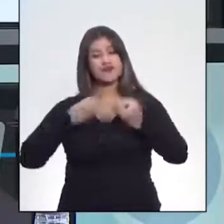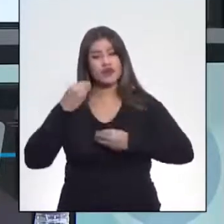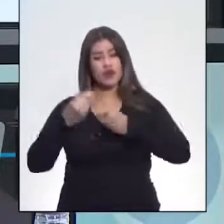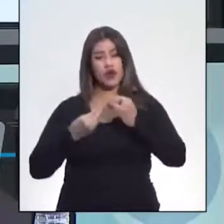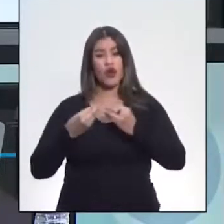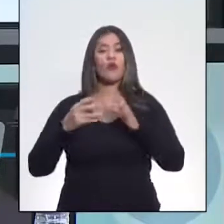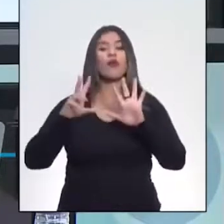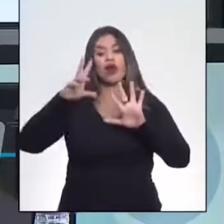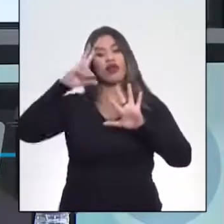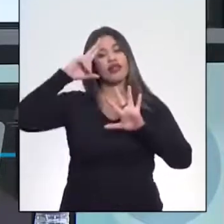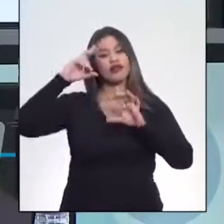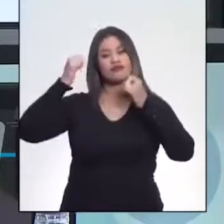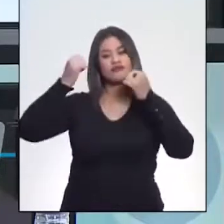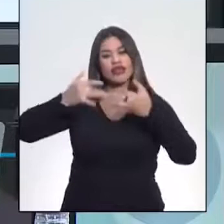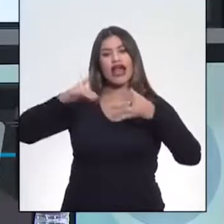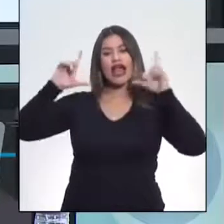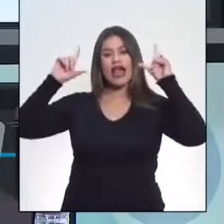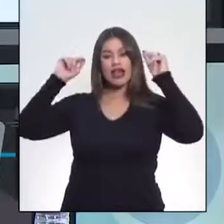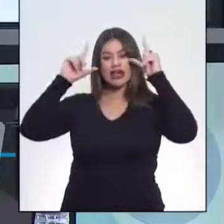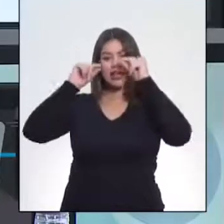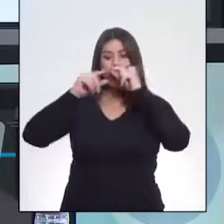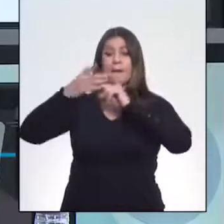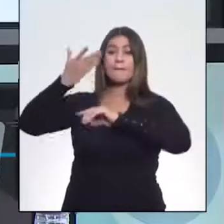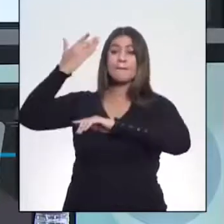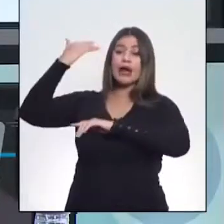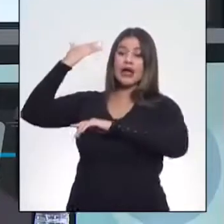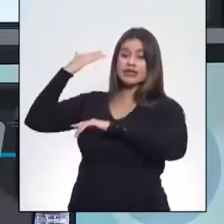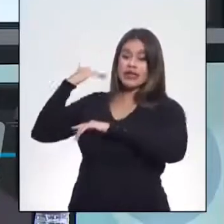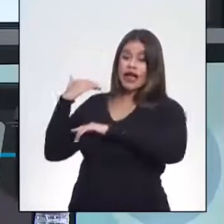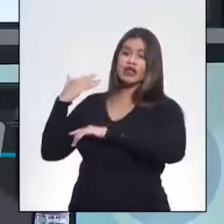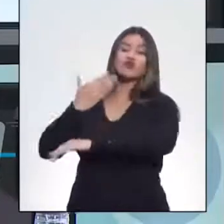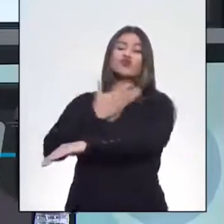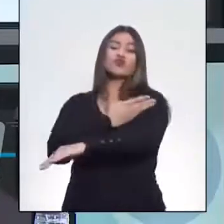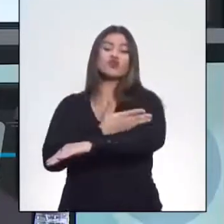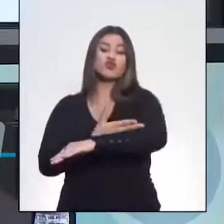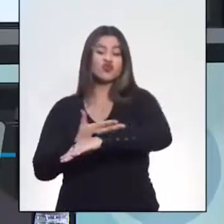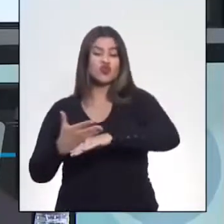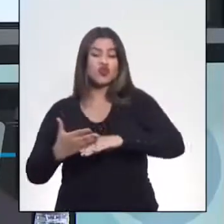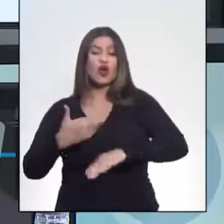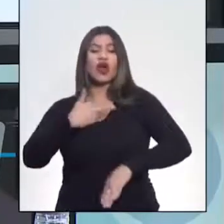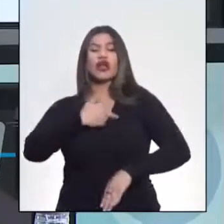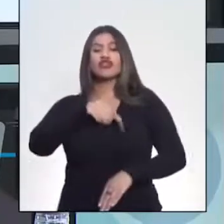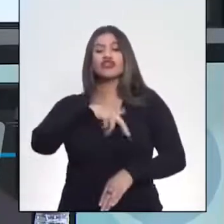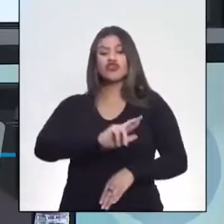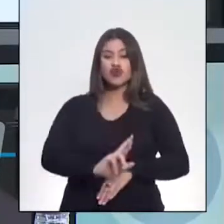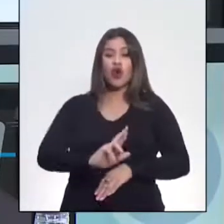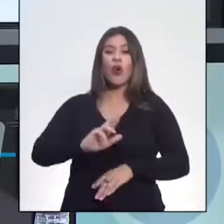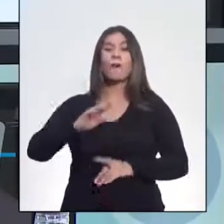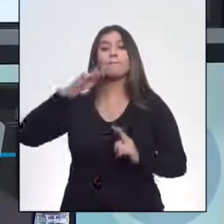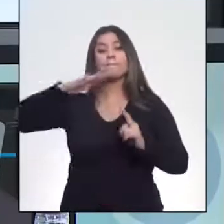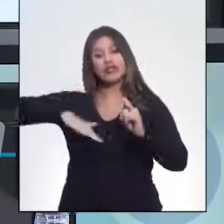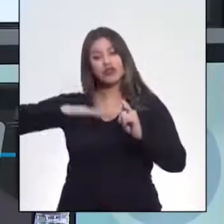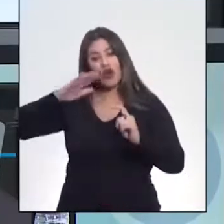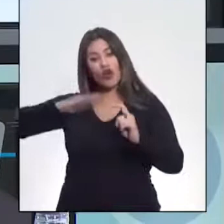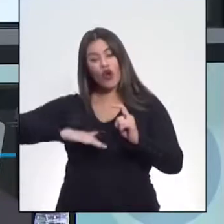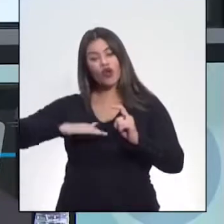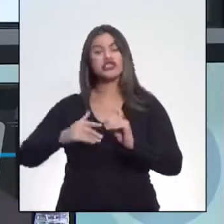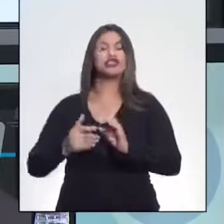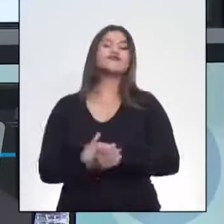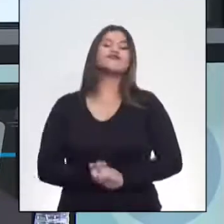certo é uma tradição religiosa é uma tradição mitológica da Grécia Antiga